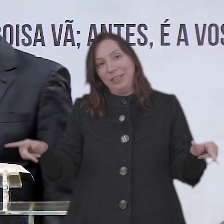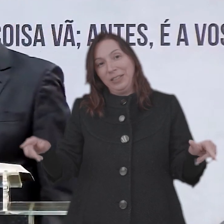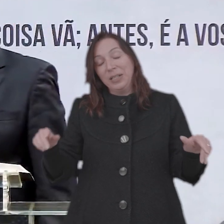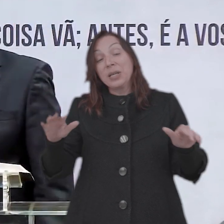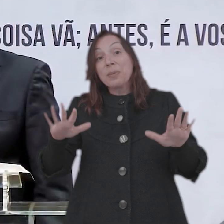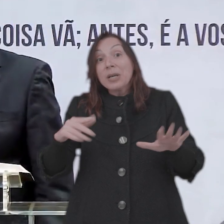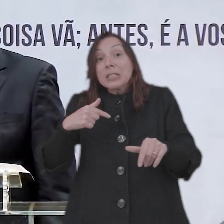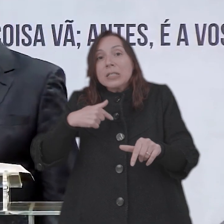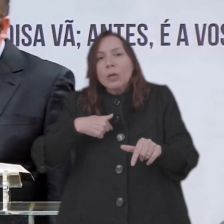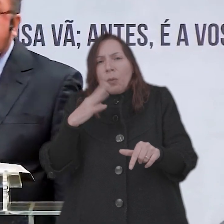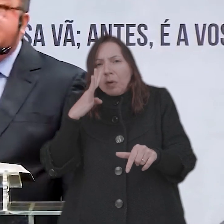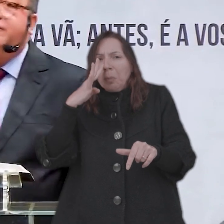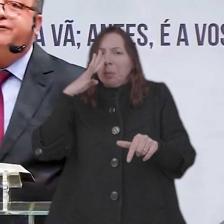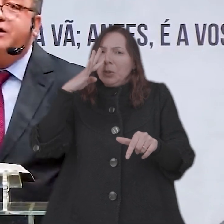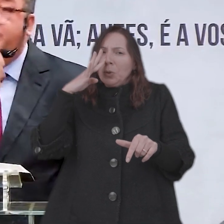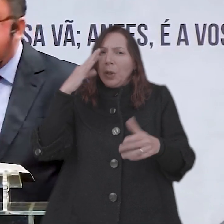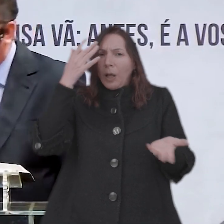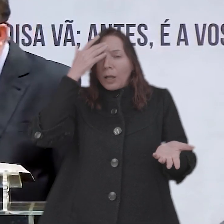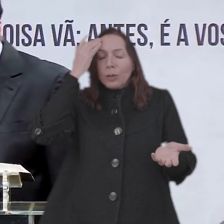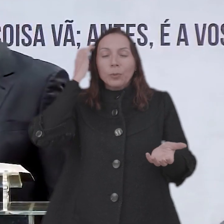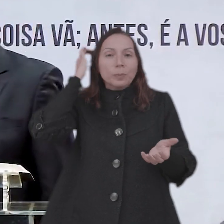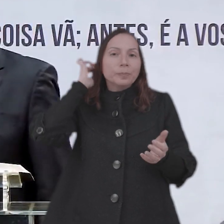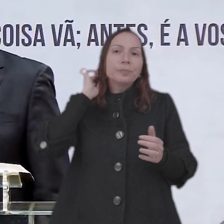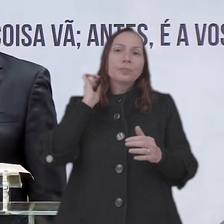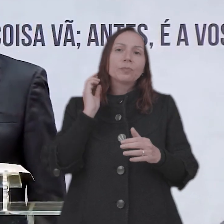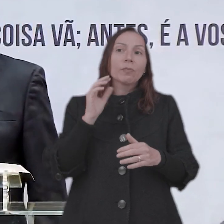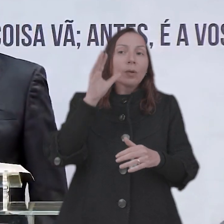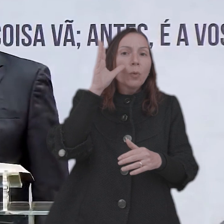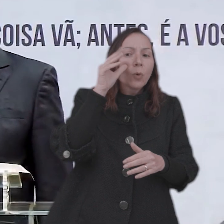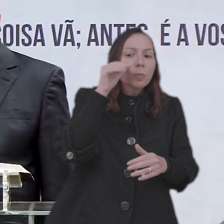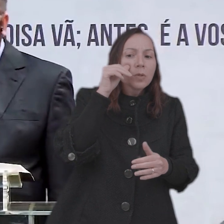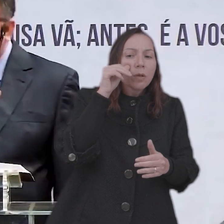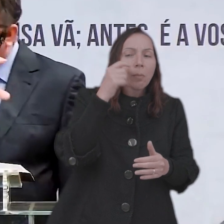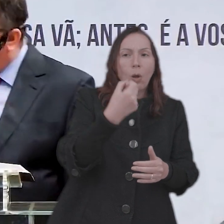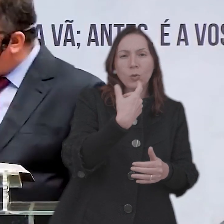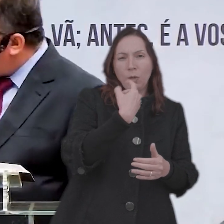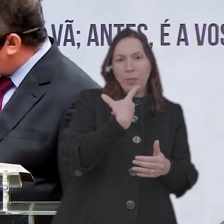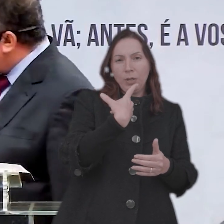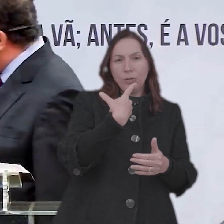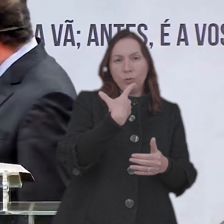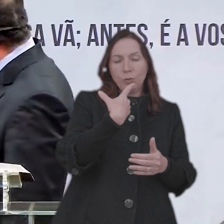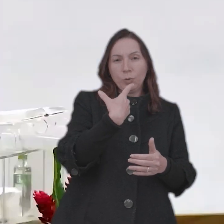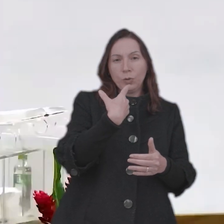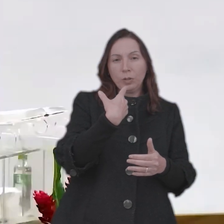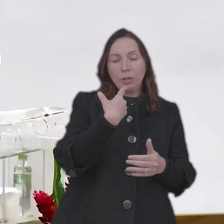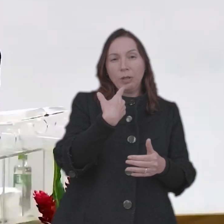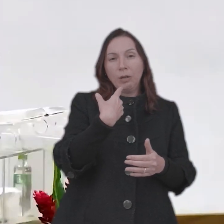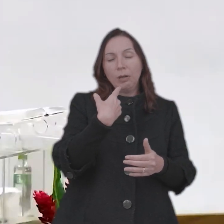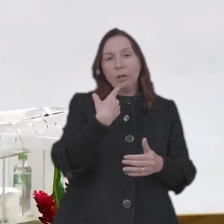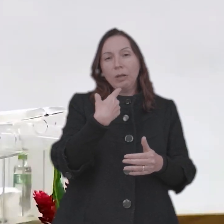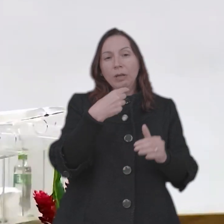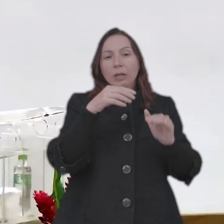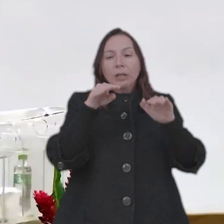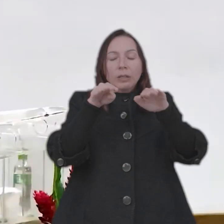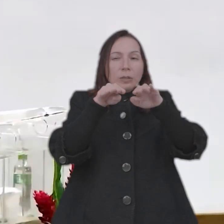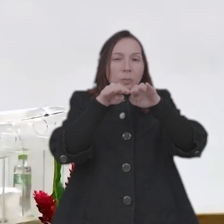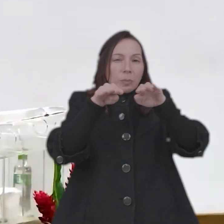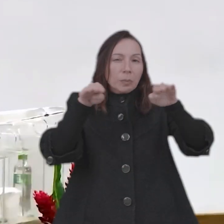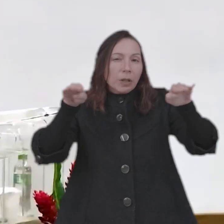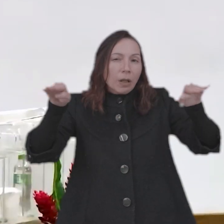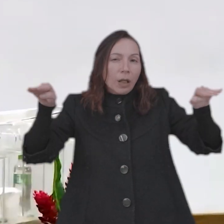ela falava sobre esse negócio de tintura, eu fui observar os remédios, e parece-me que há uma sequência nas